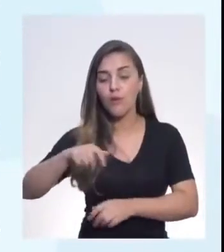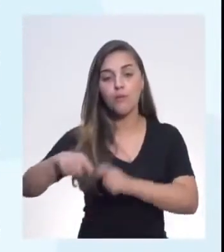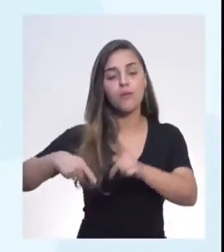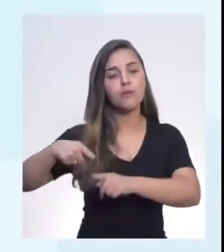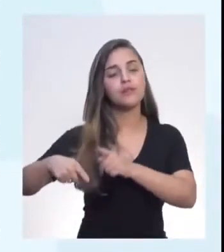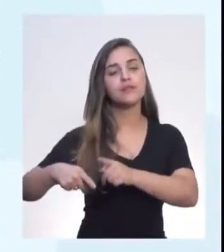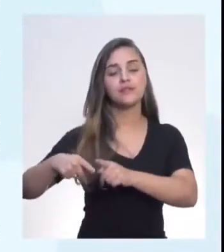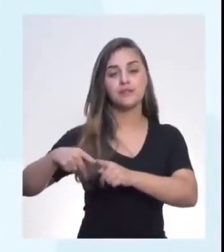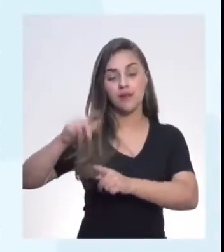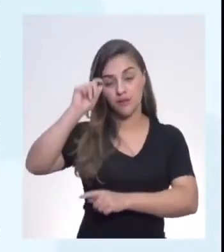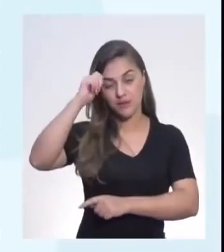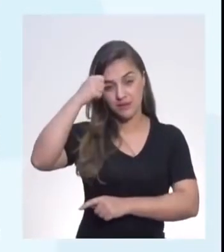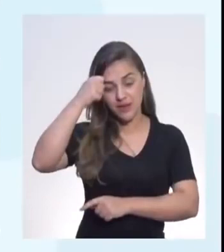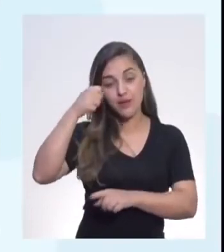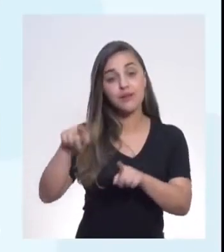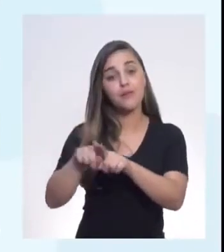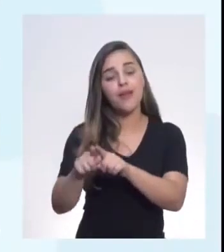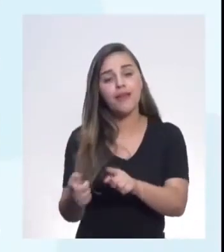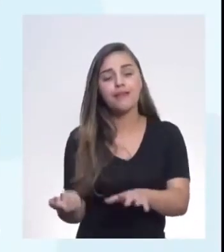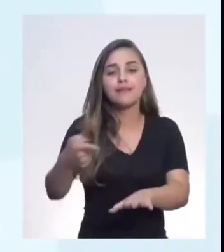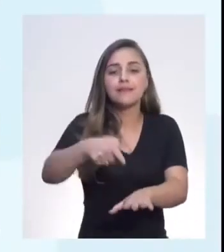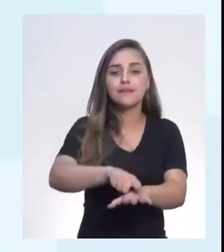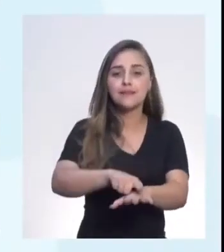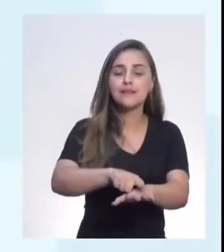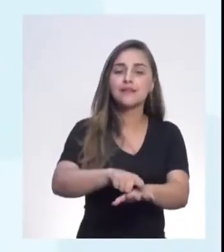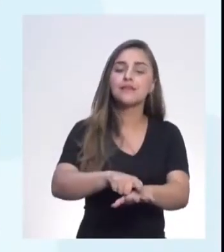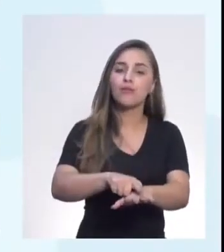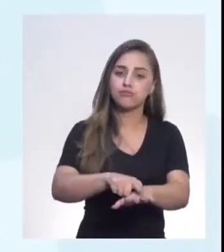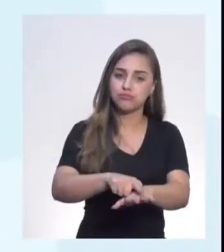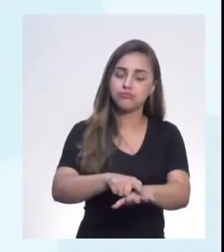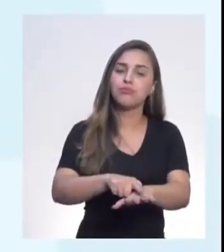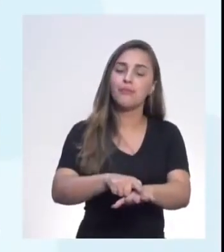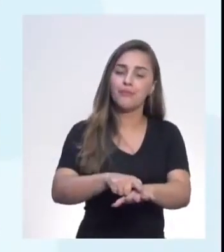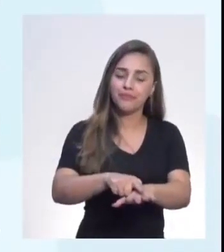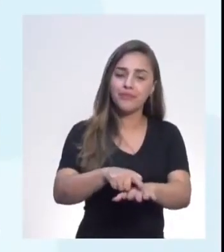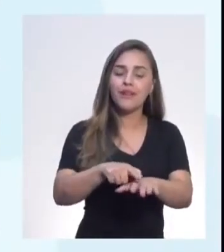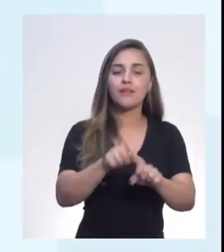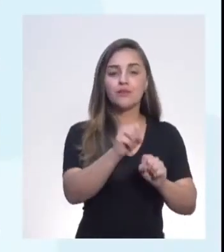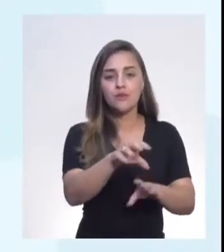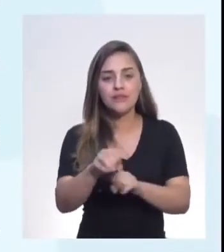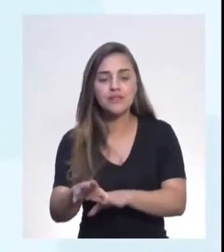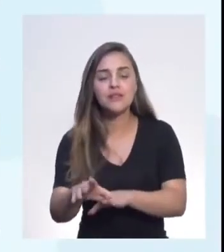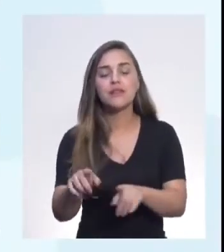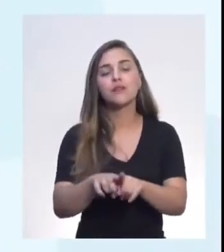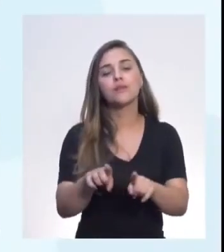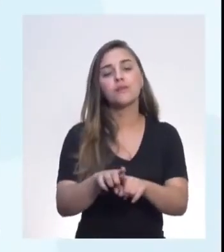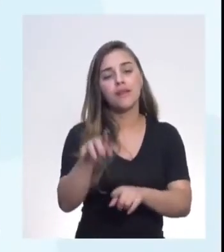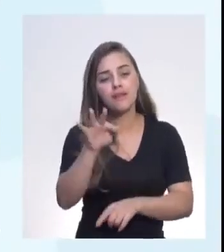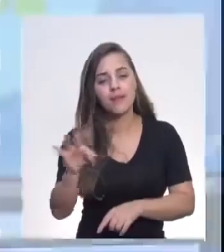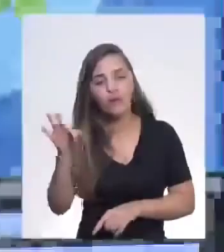campos educacionais. Né? Durante muito tempo foi negado aos negros ali